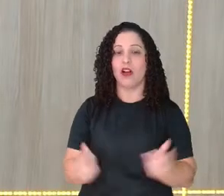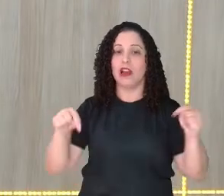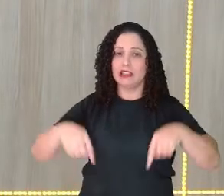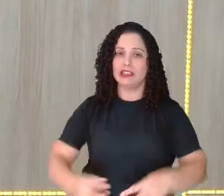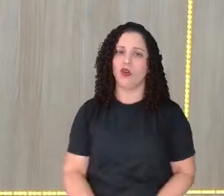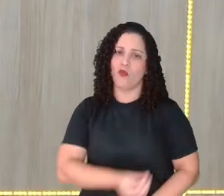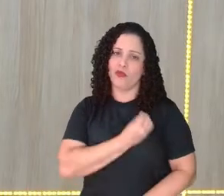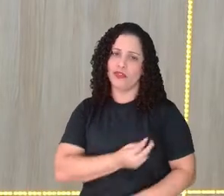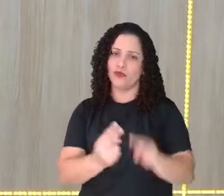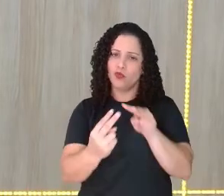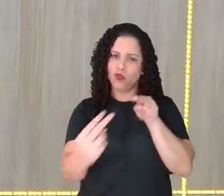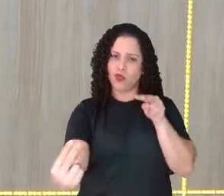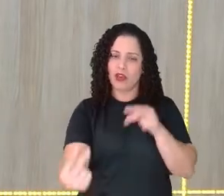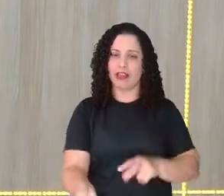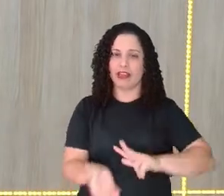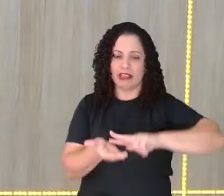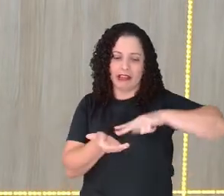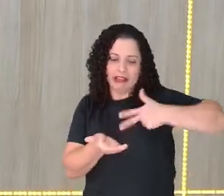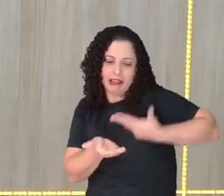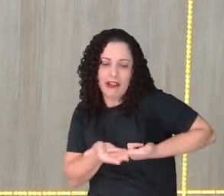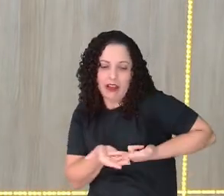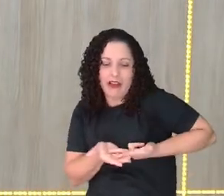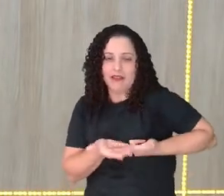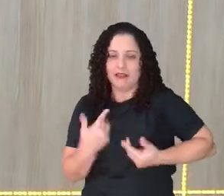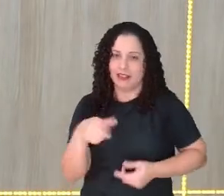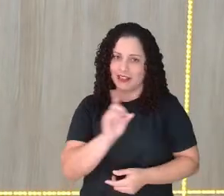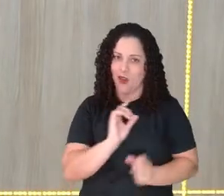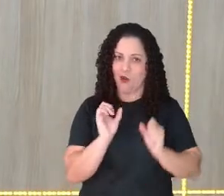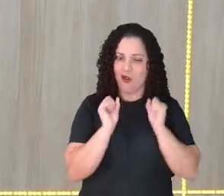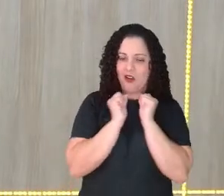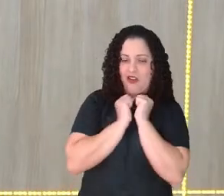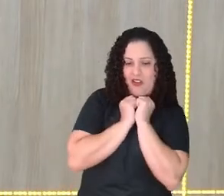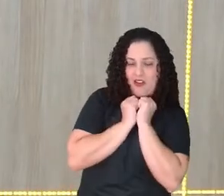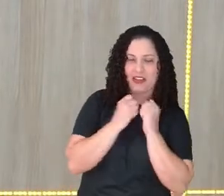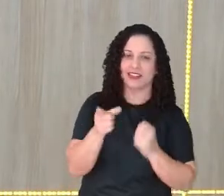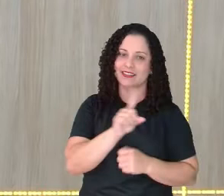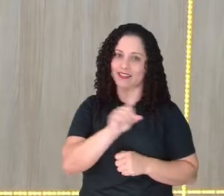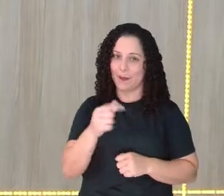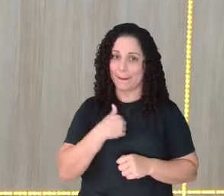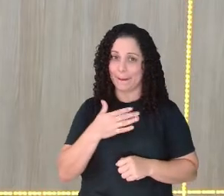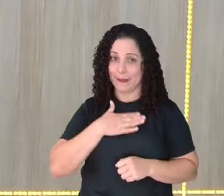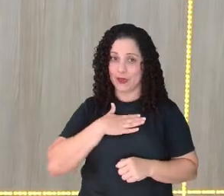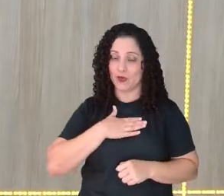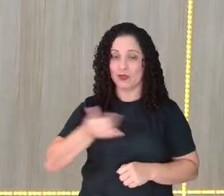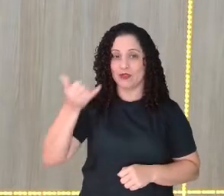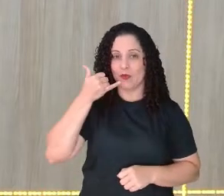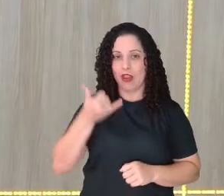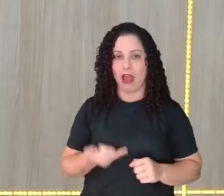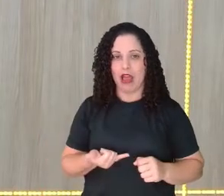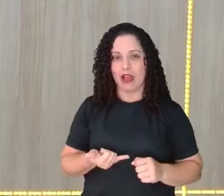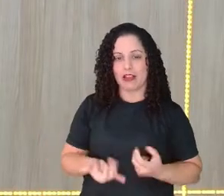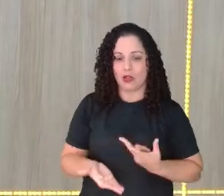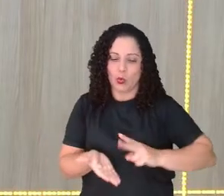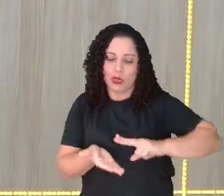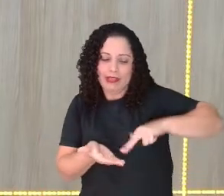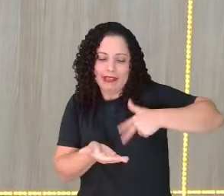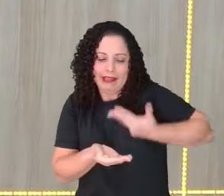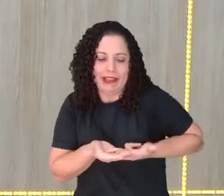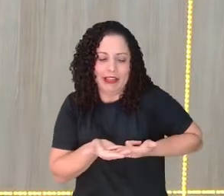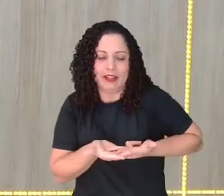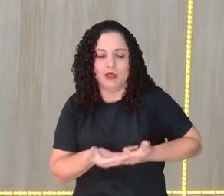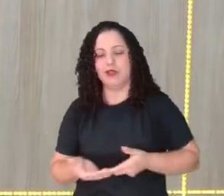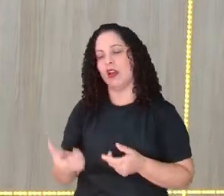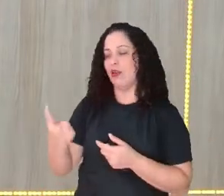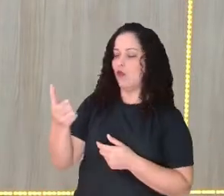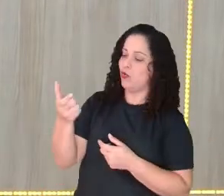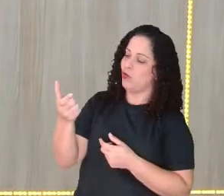vivo, tá bom? Não fique aí deitadinho na sua cama, enroladinho. Quando eu pego o meu celular, que deito na cama, que coloco para assistir alguma